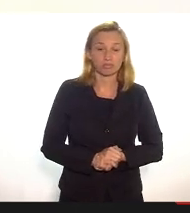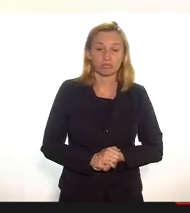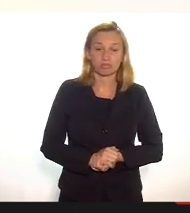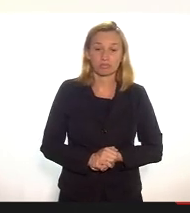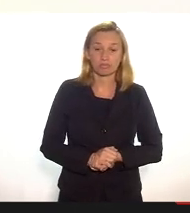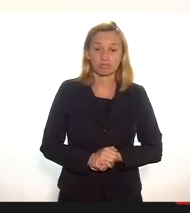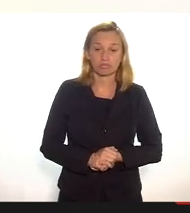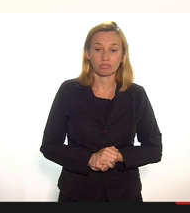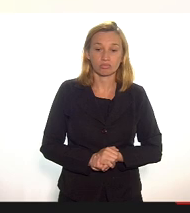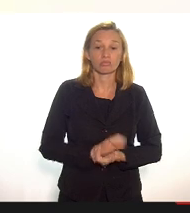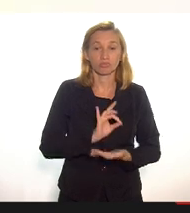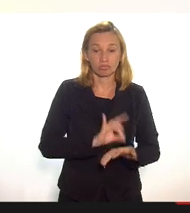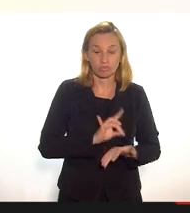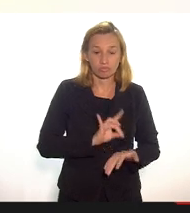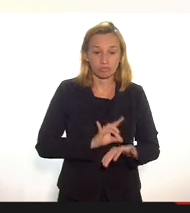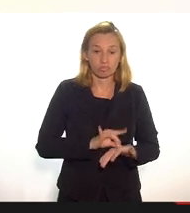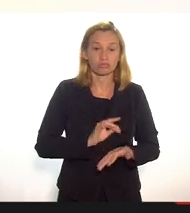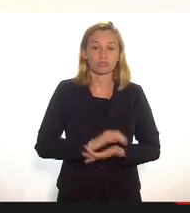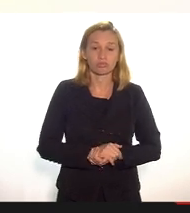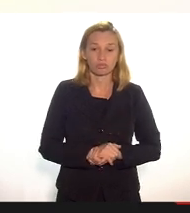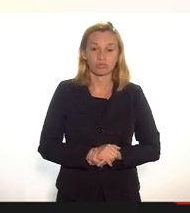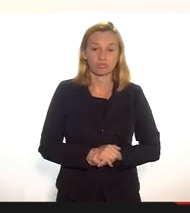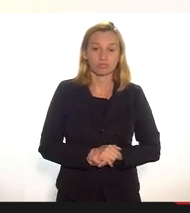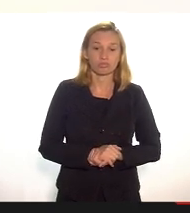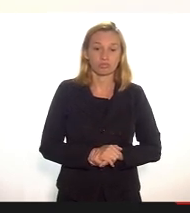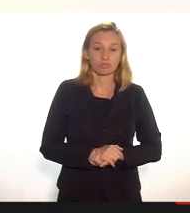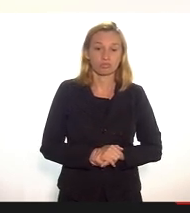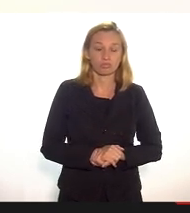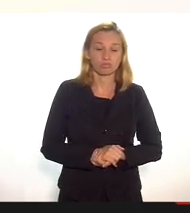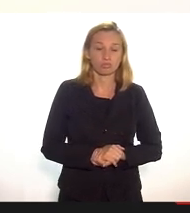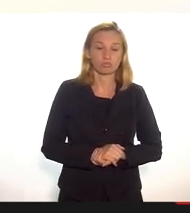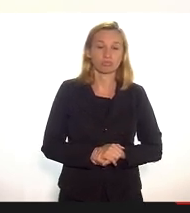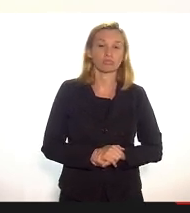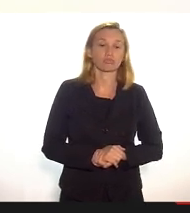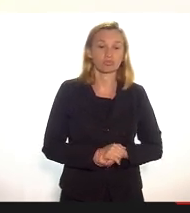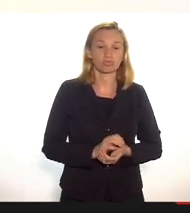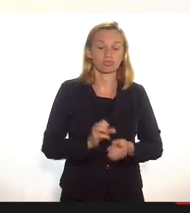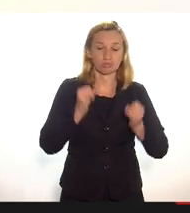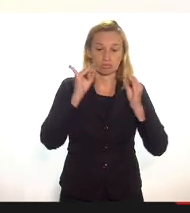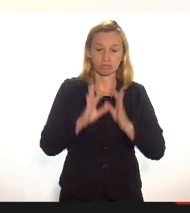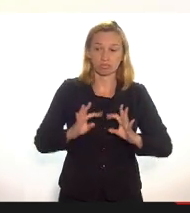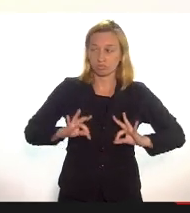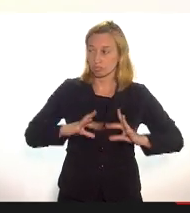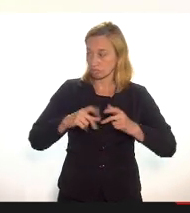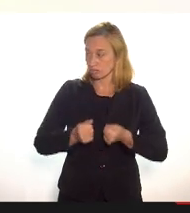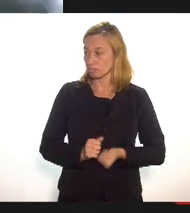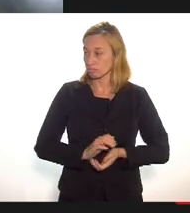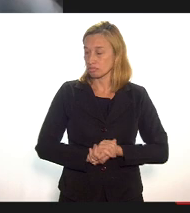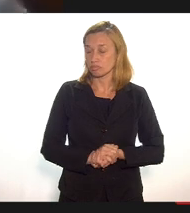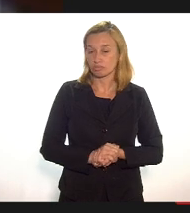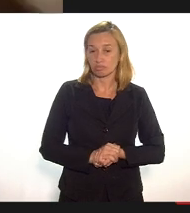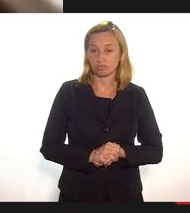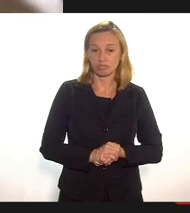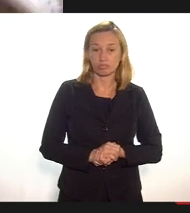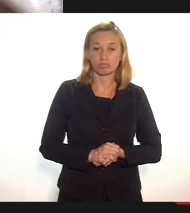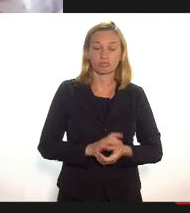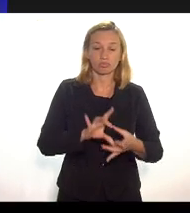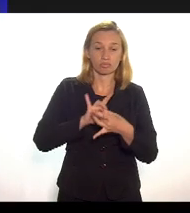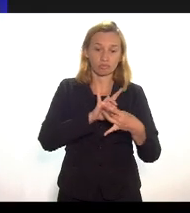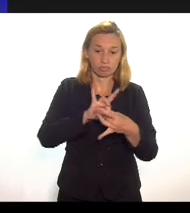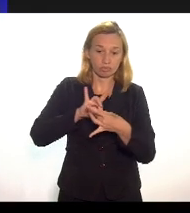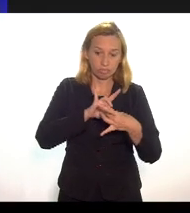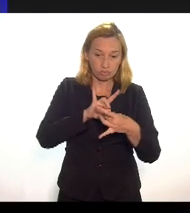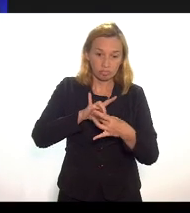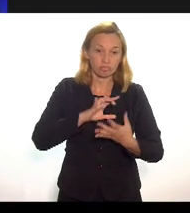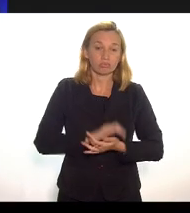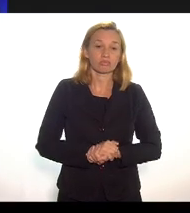sido realmente esmiuçado esses leitos todos, né, a fim de que a União coloque, né,